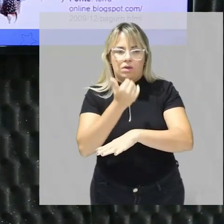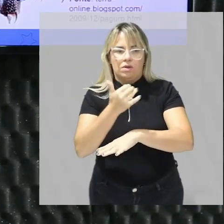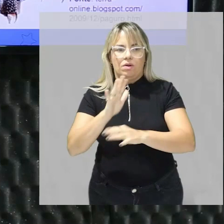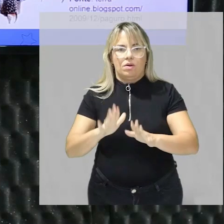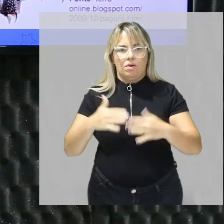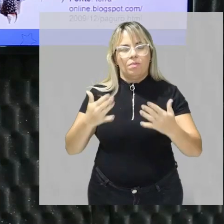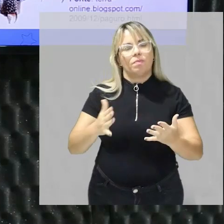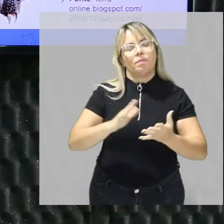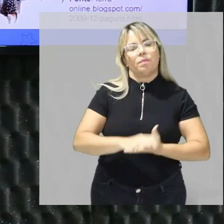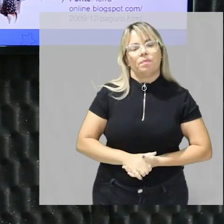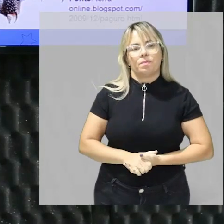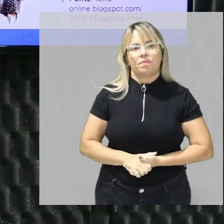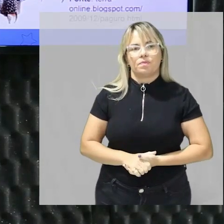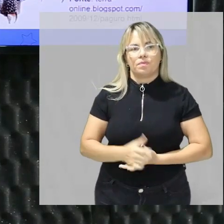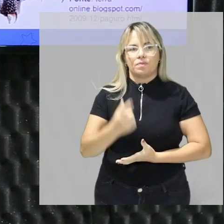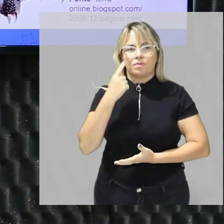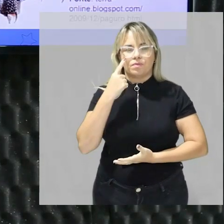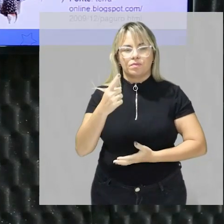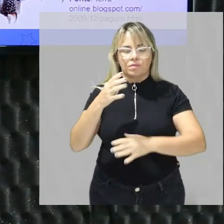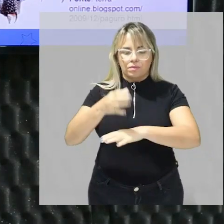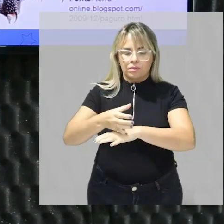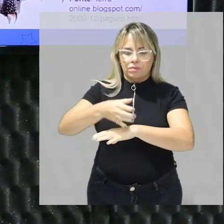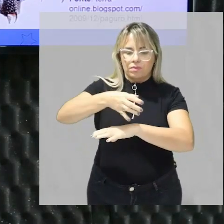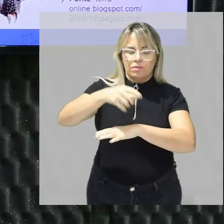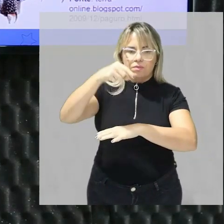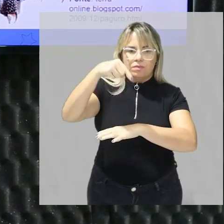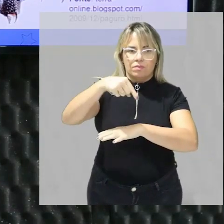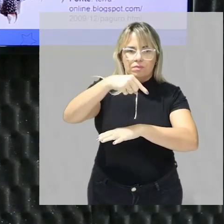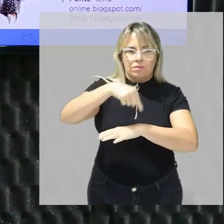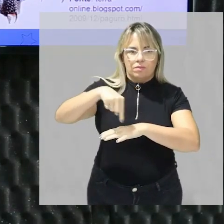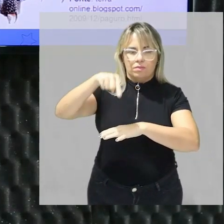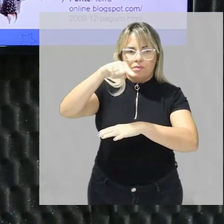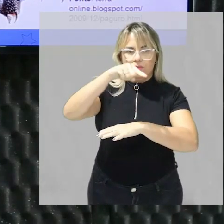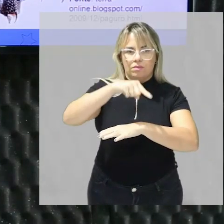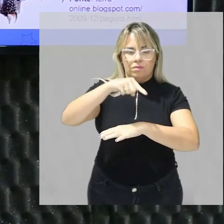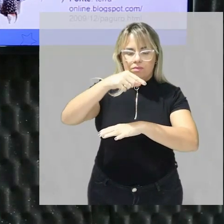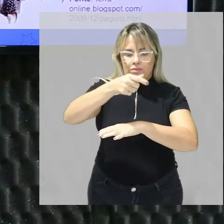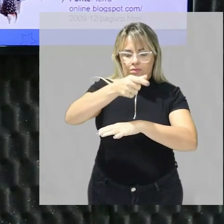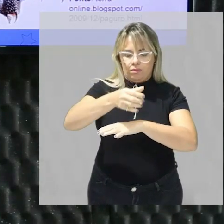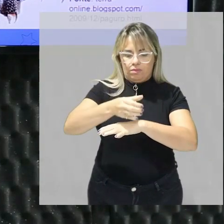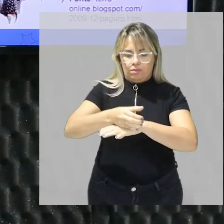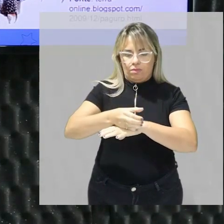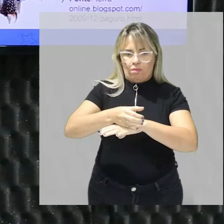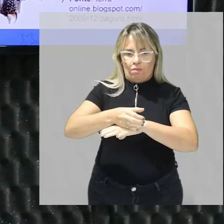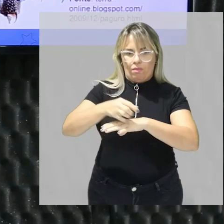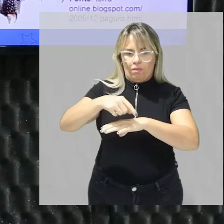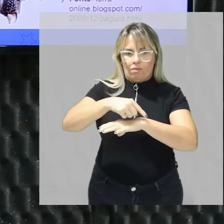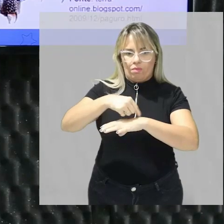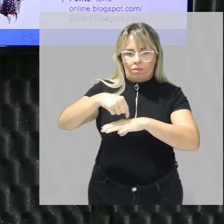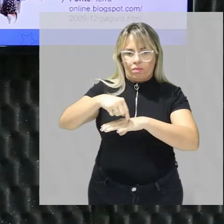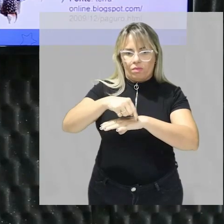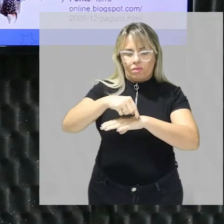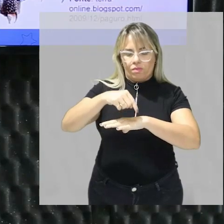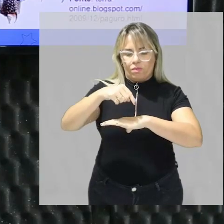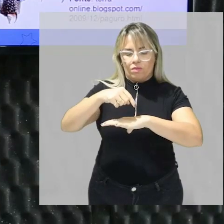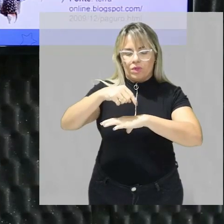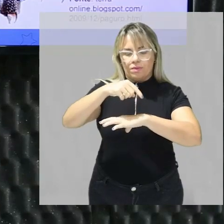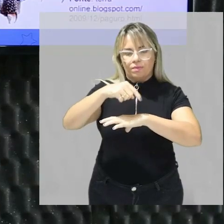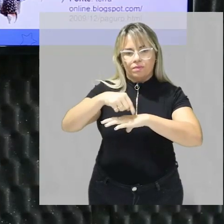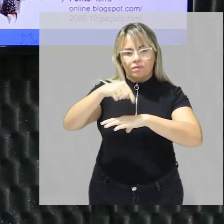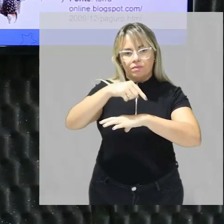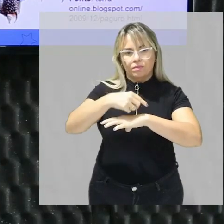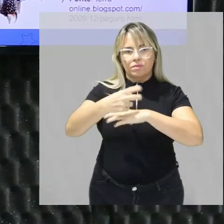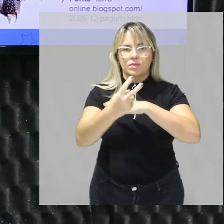para ela. Então, olha só, ela está aqui na carapaça desse caranguejo e